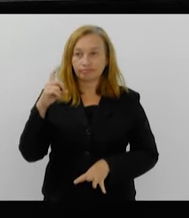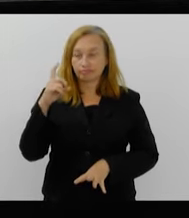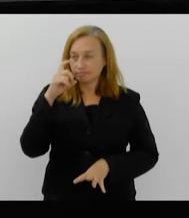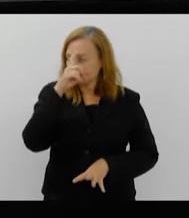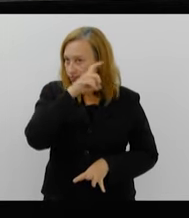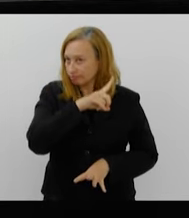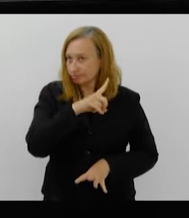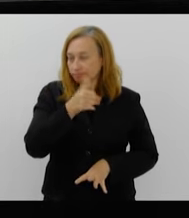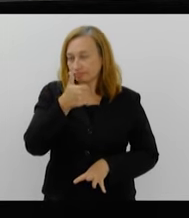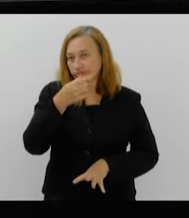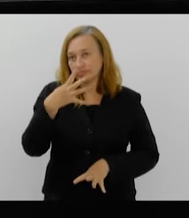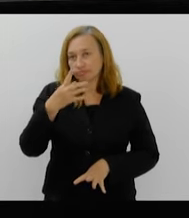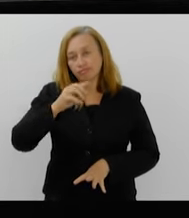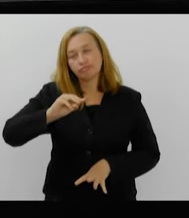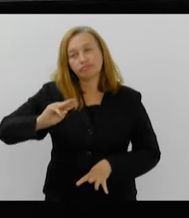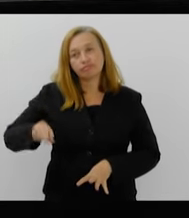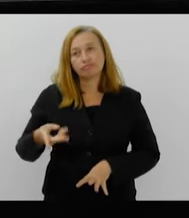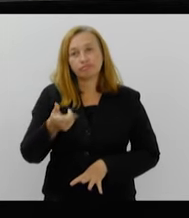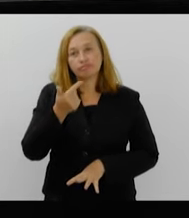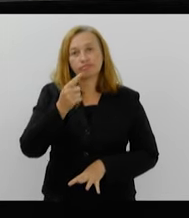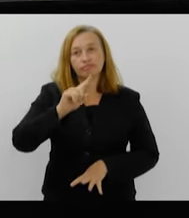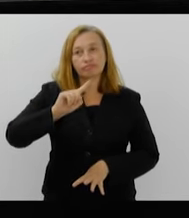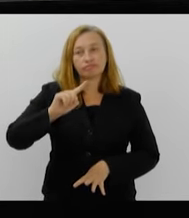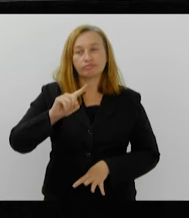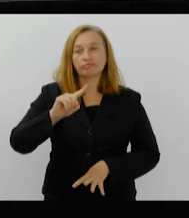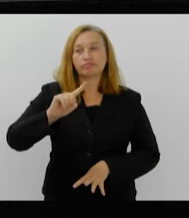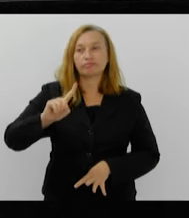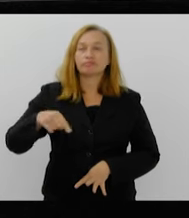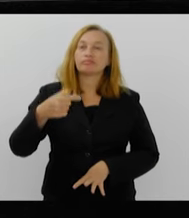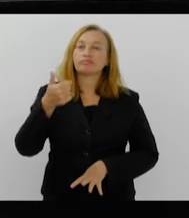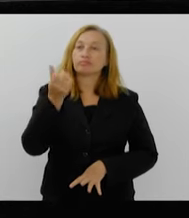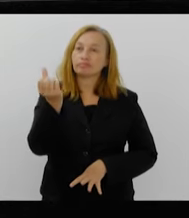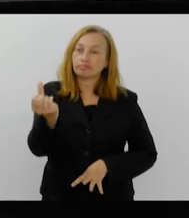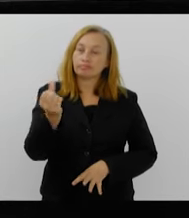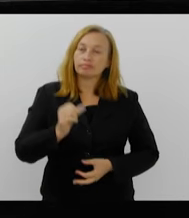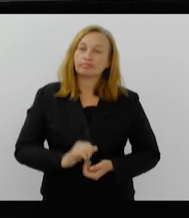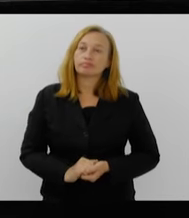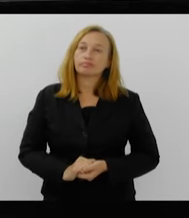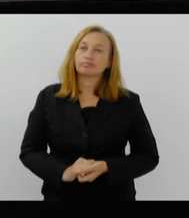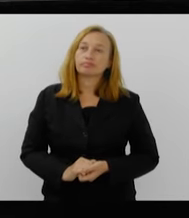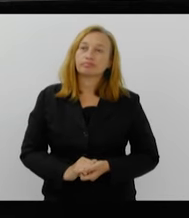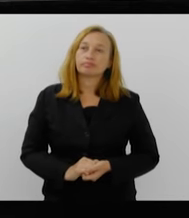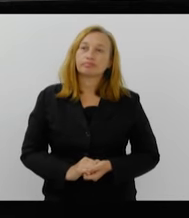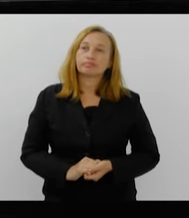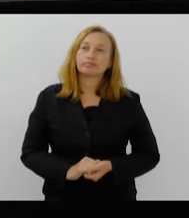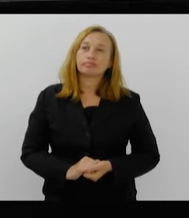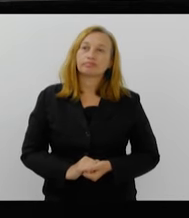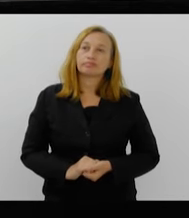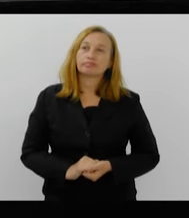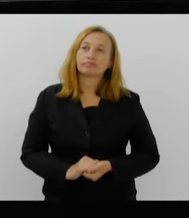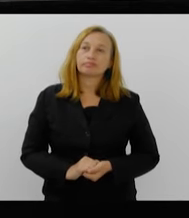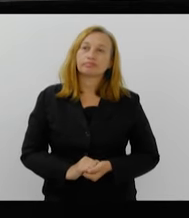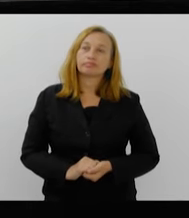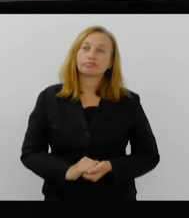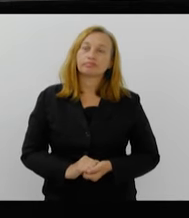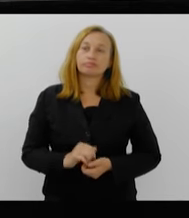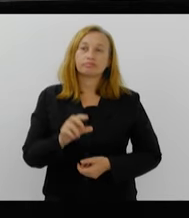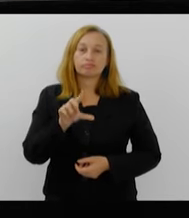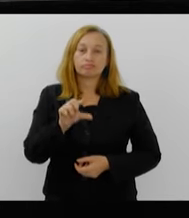de 14,6 bilhões. Isso tem a ver com uma opção